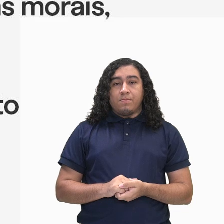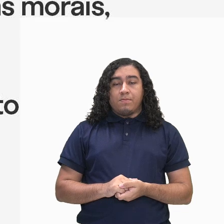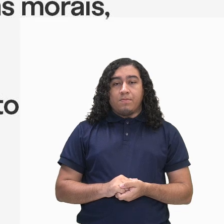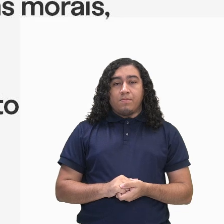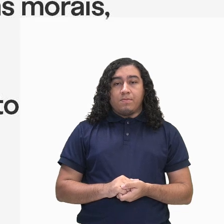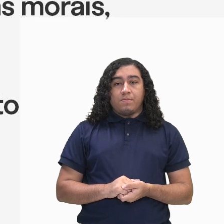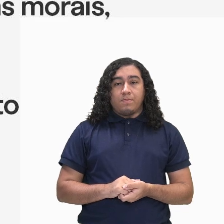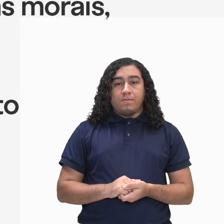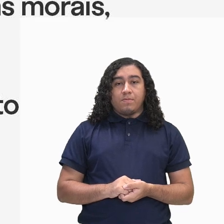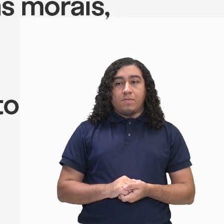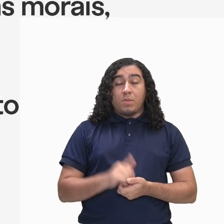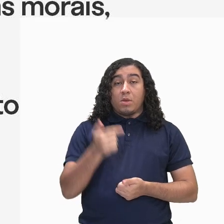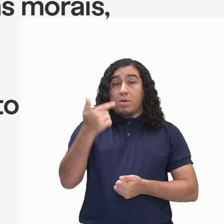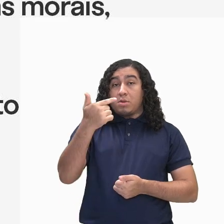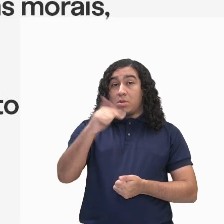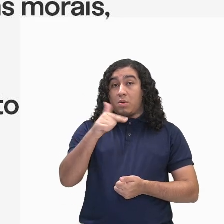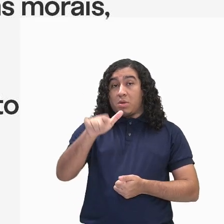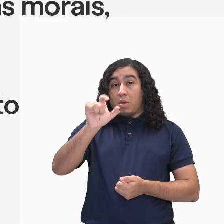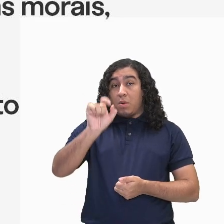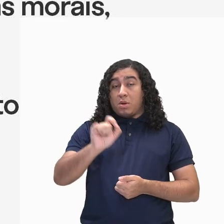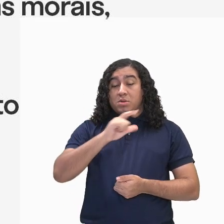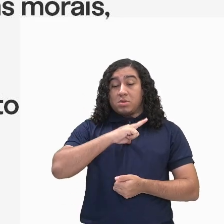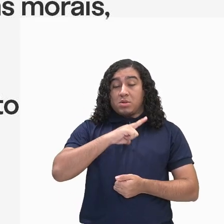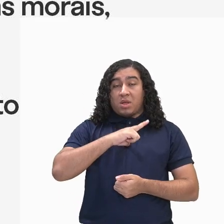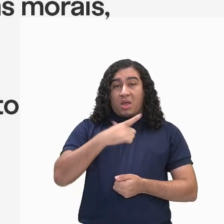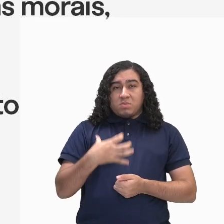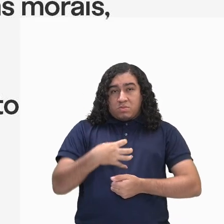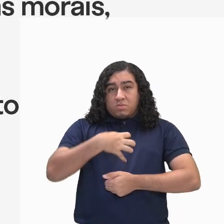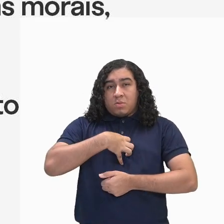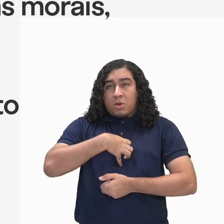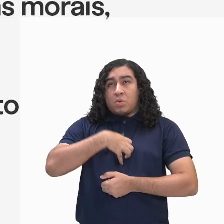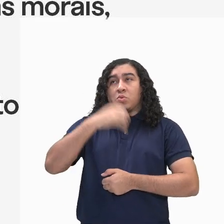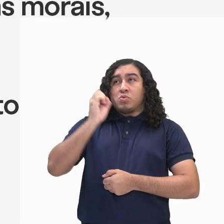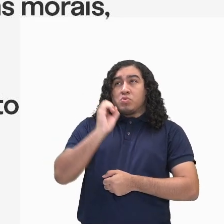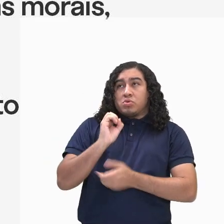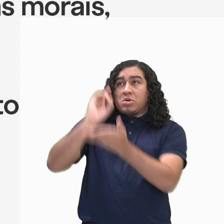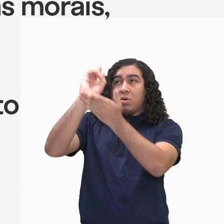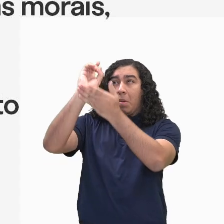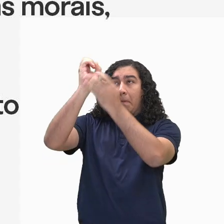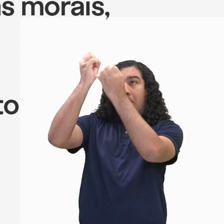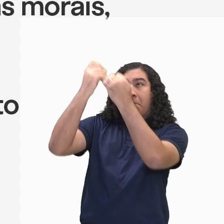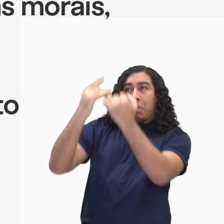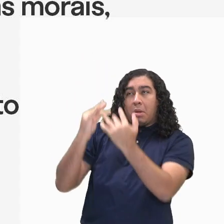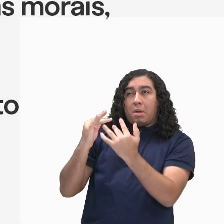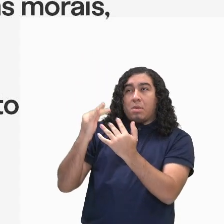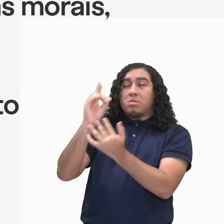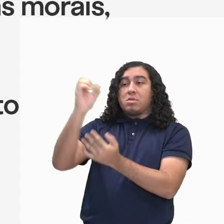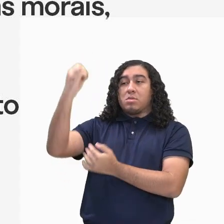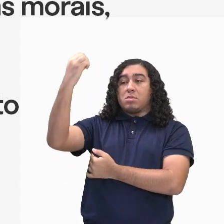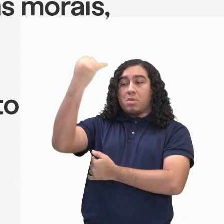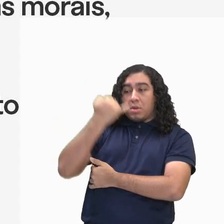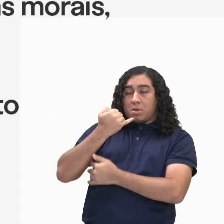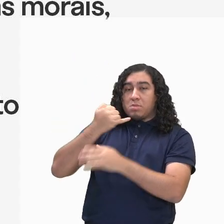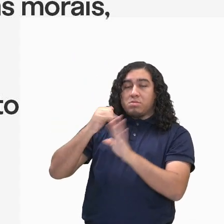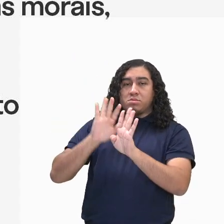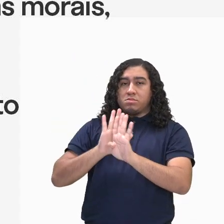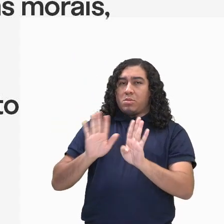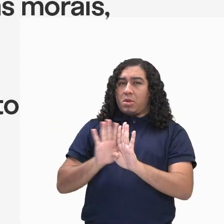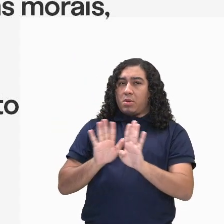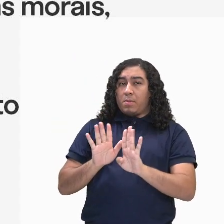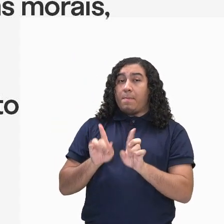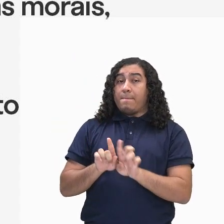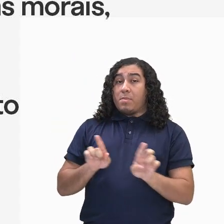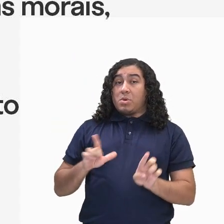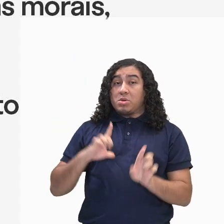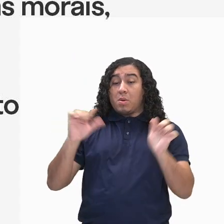Eles não possuem inspiração divina. Esses livros religiosos, eles não possuem inspiração divina, mas cumprem a função